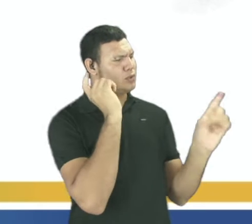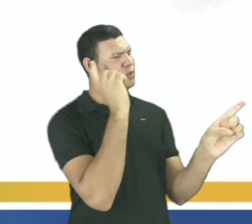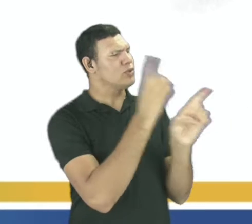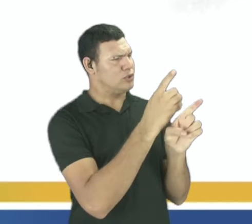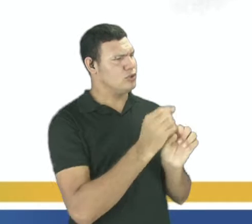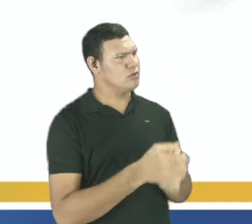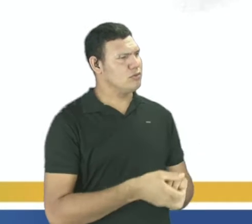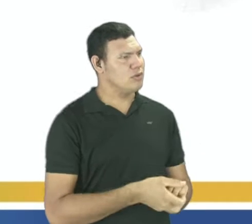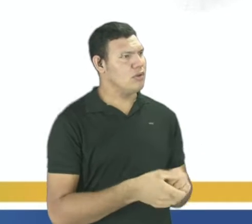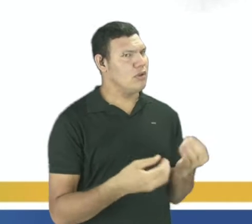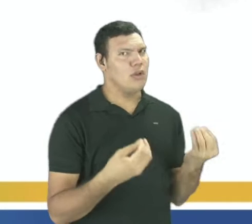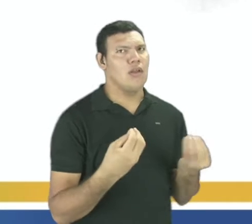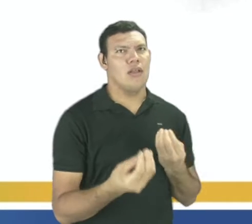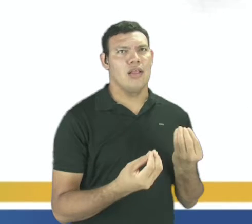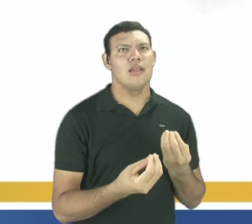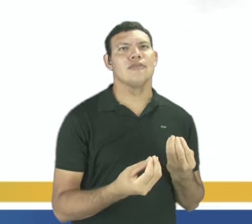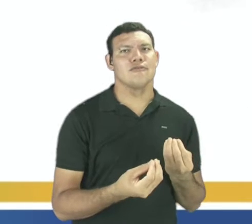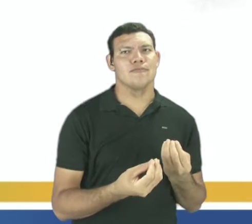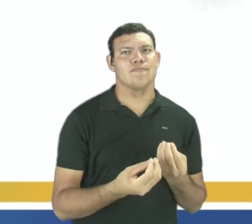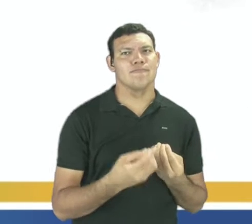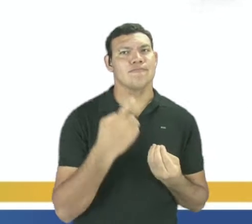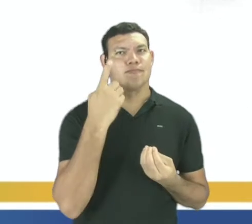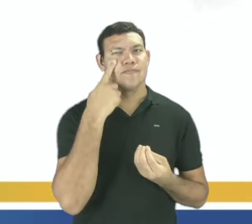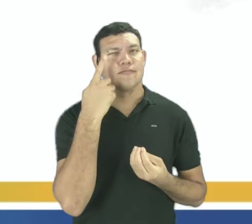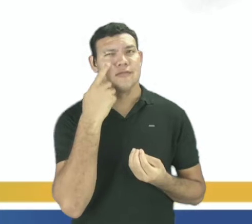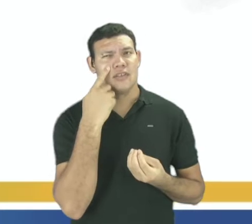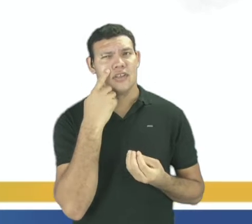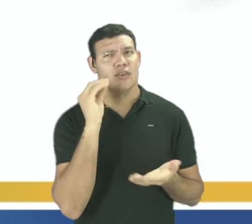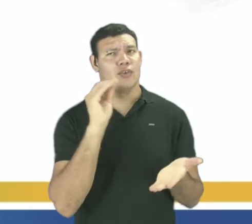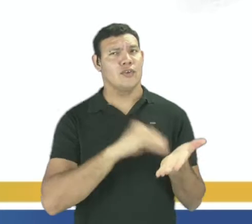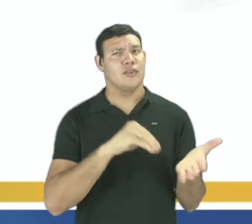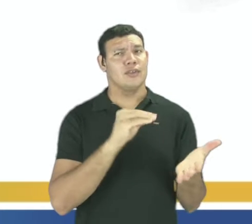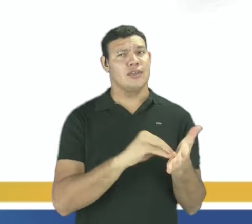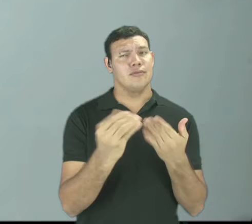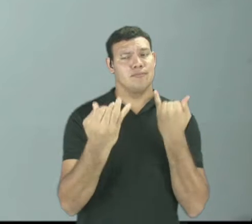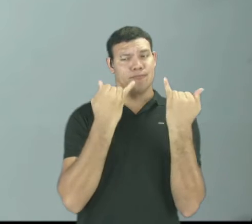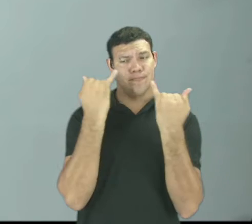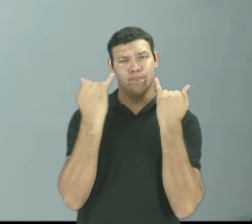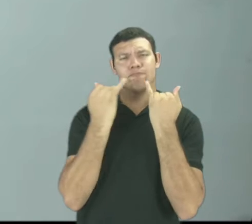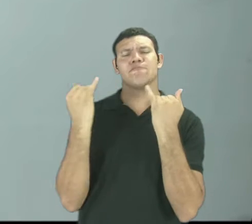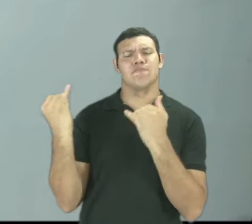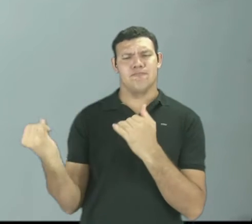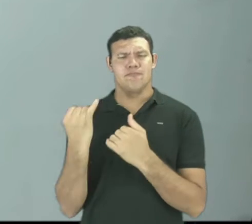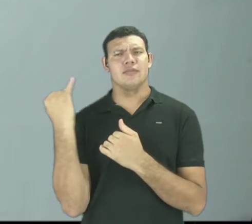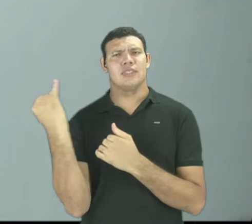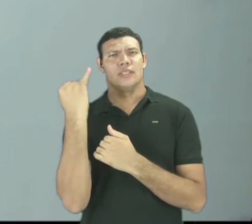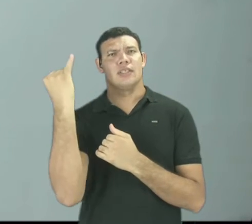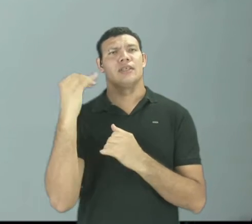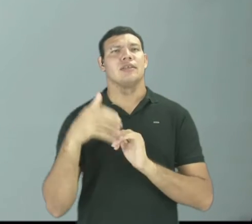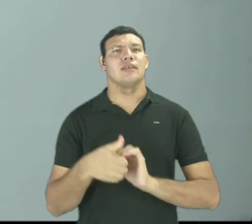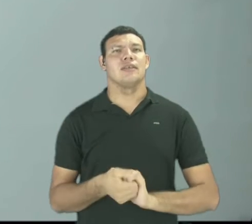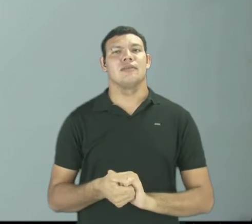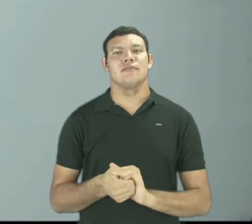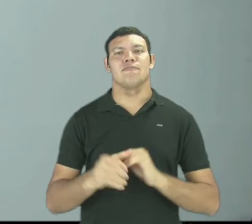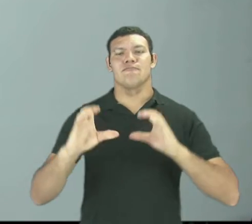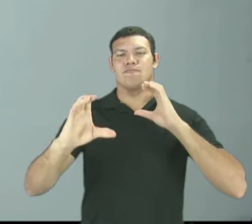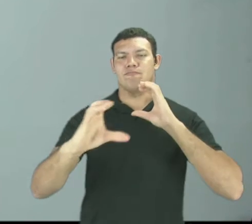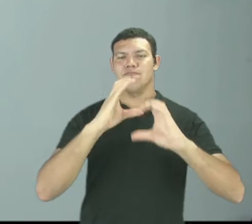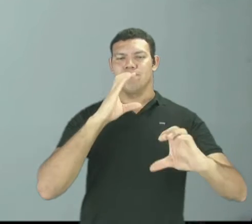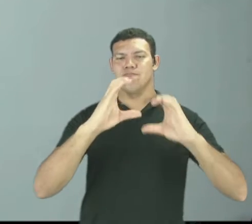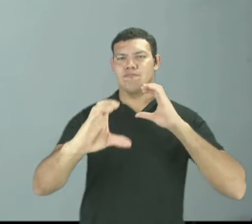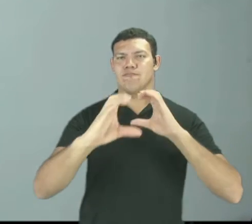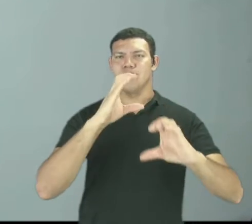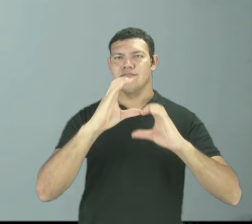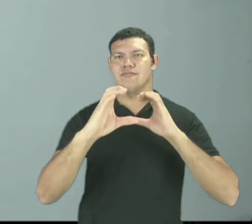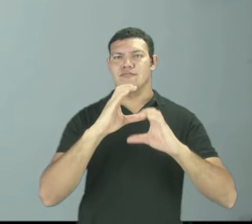Como vocês puderam ver, aqui novamente faltam informações que são fundamentais para a comunicação entre o